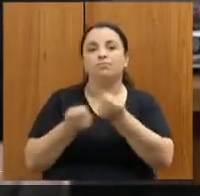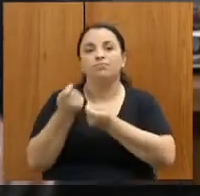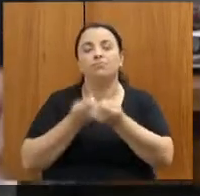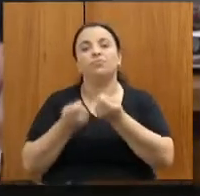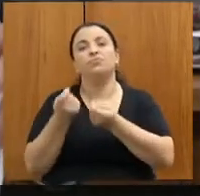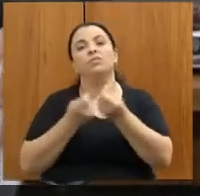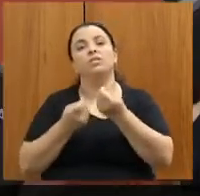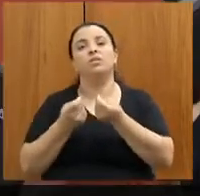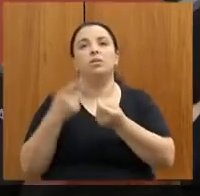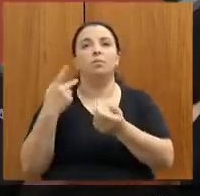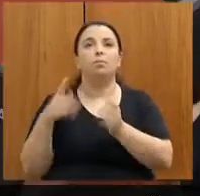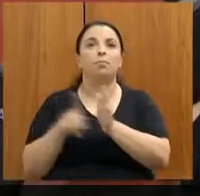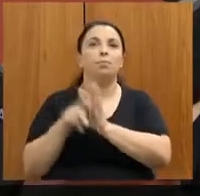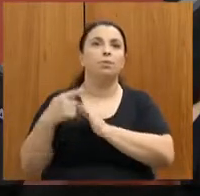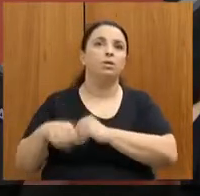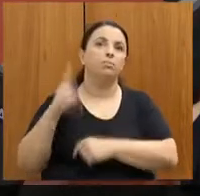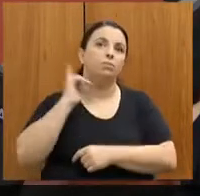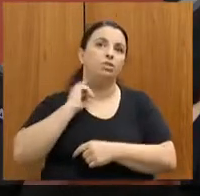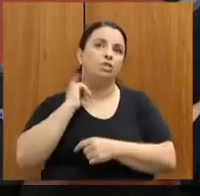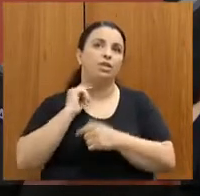13 1